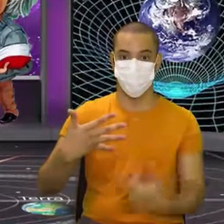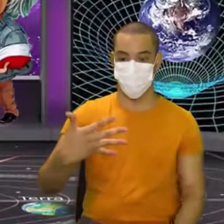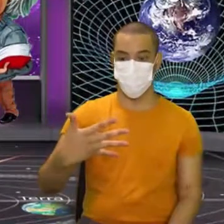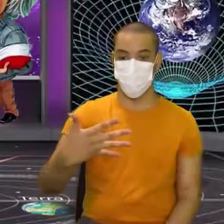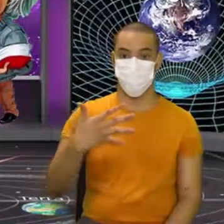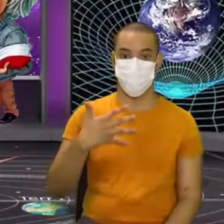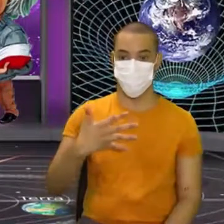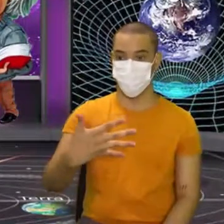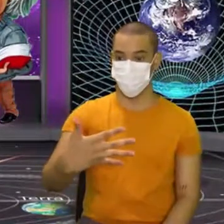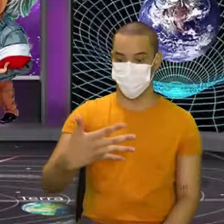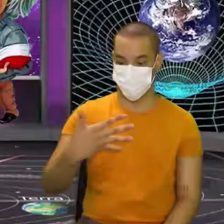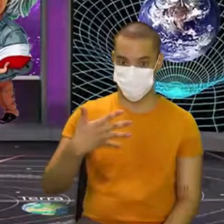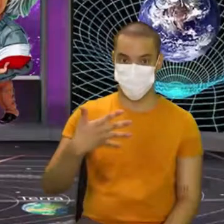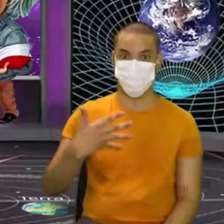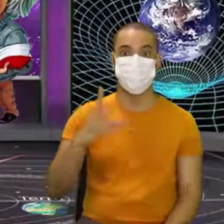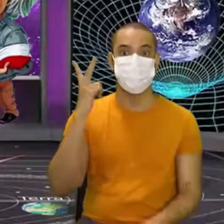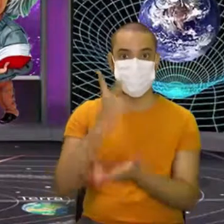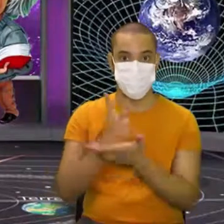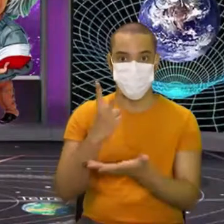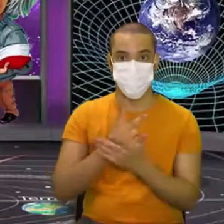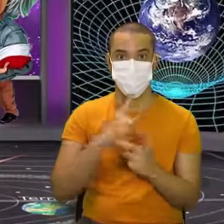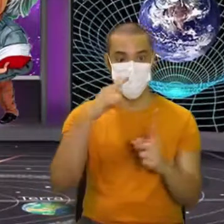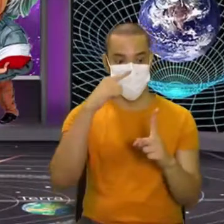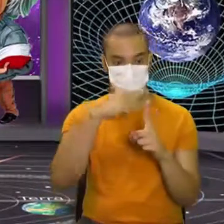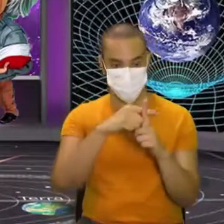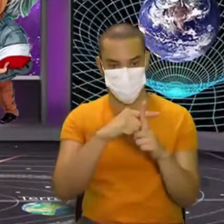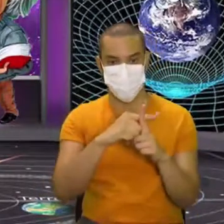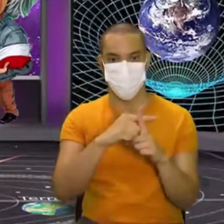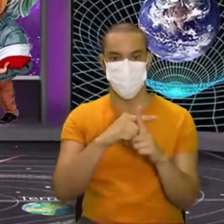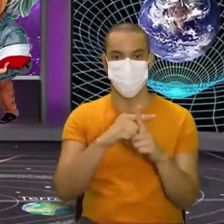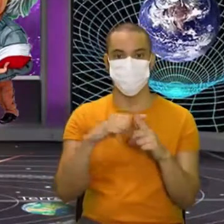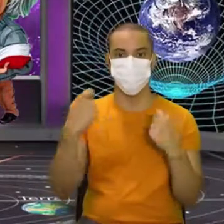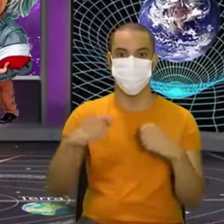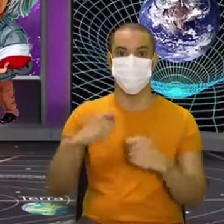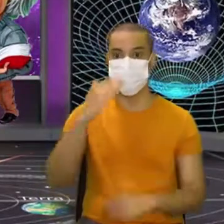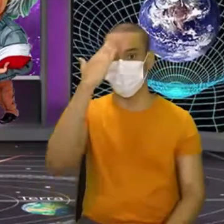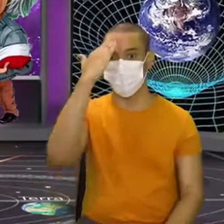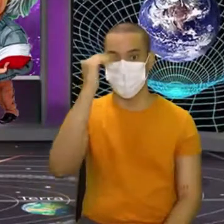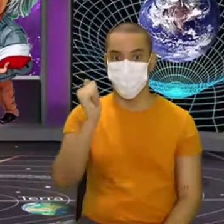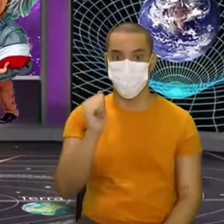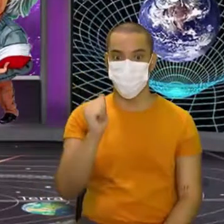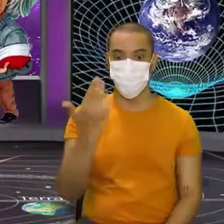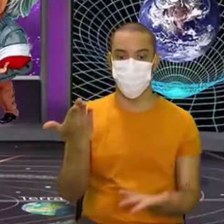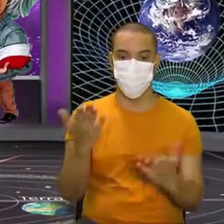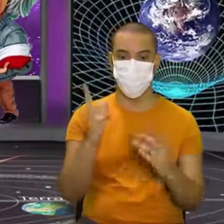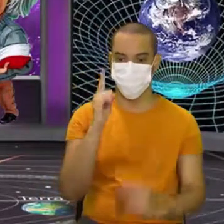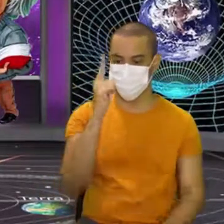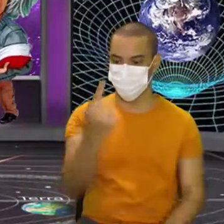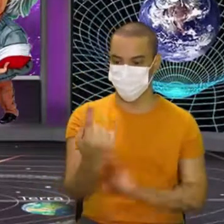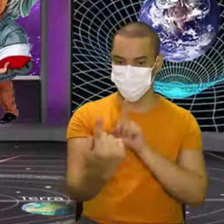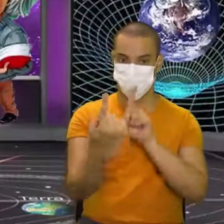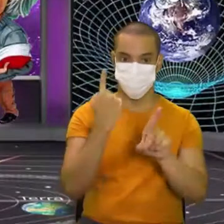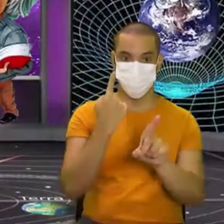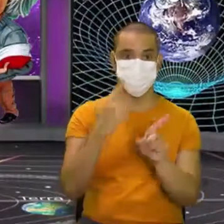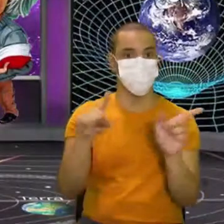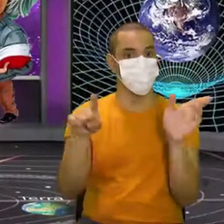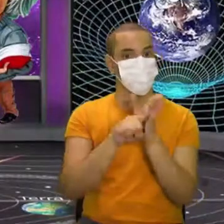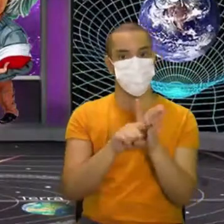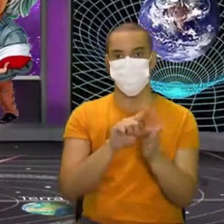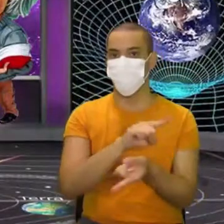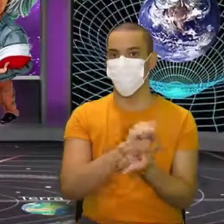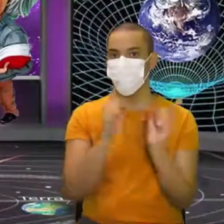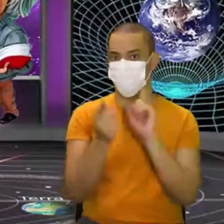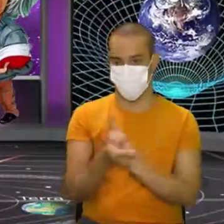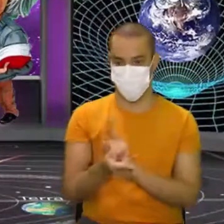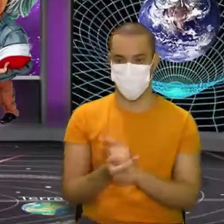regra da mão direita carga positiva direção da palmada certo e se for Negativo você não vê que isso é o